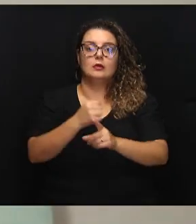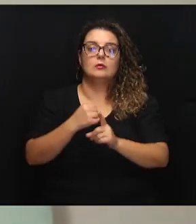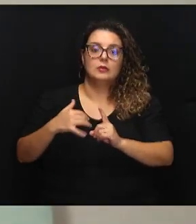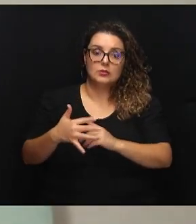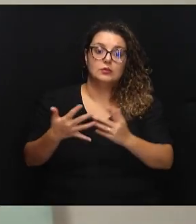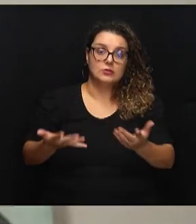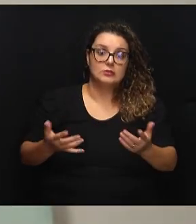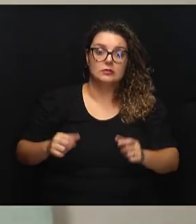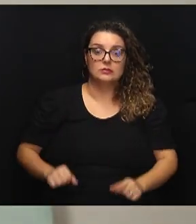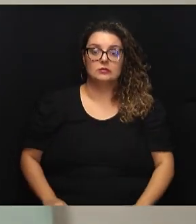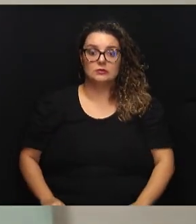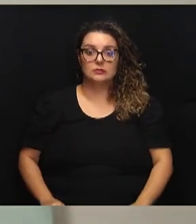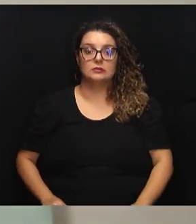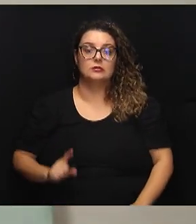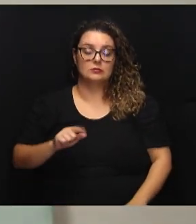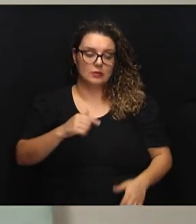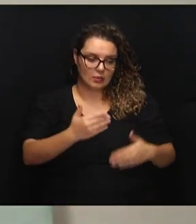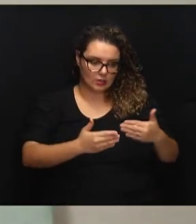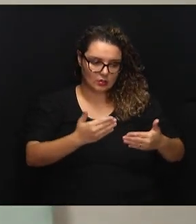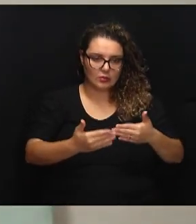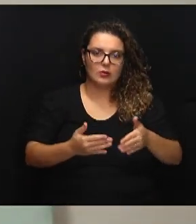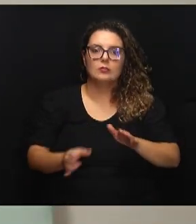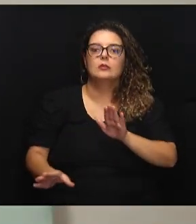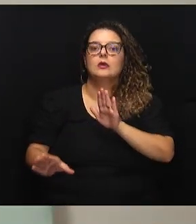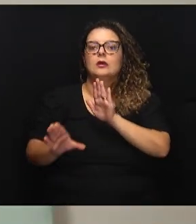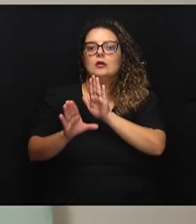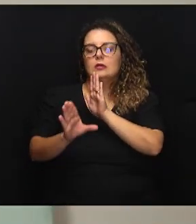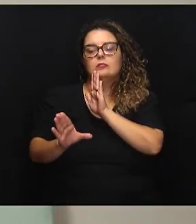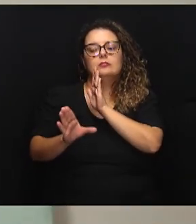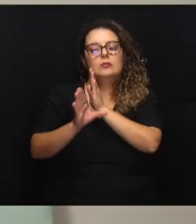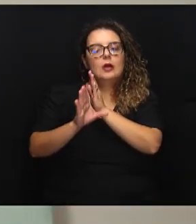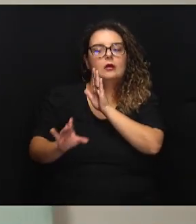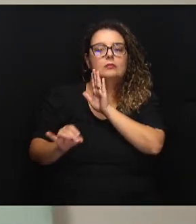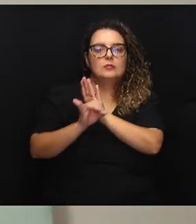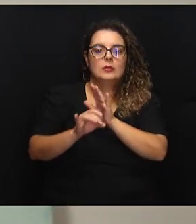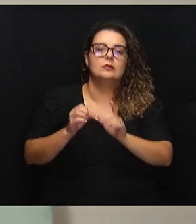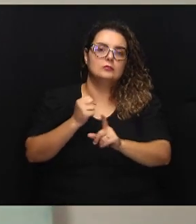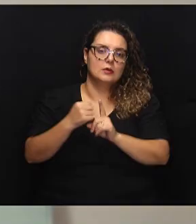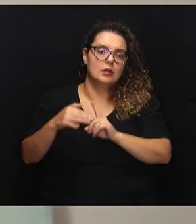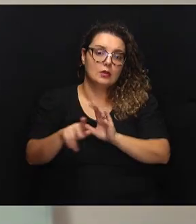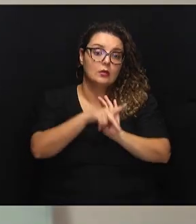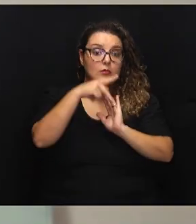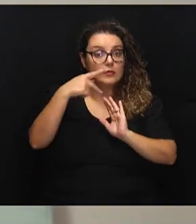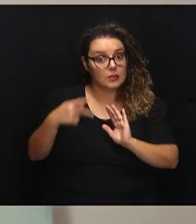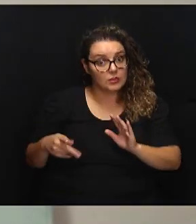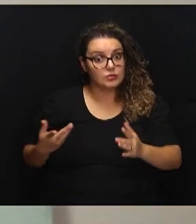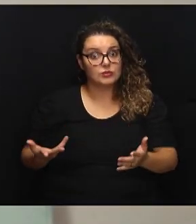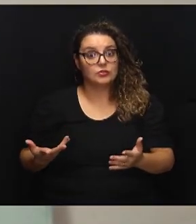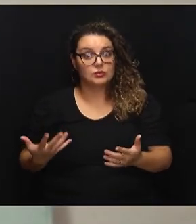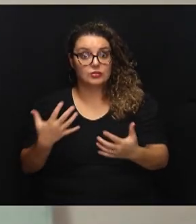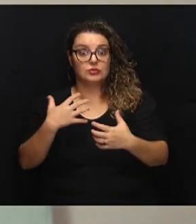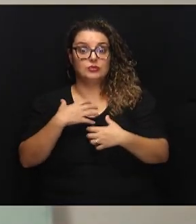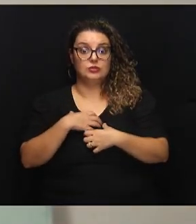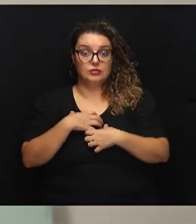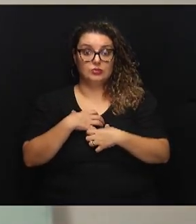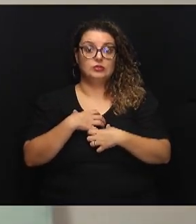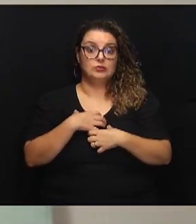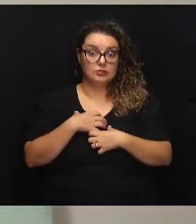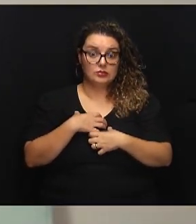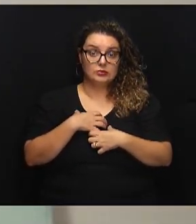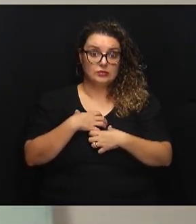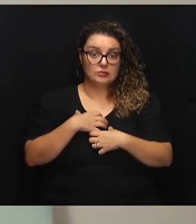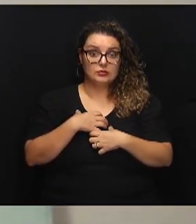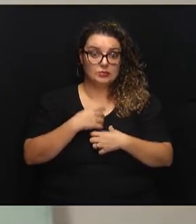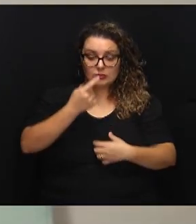né? É um processo de identificação e um processo social de pertencimento, de